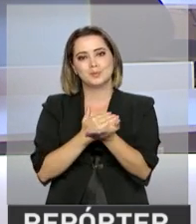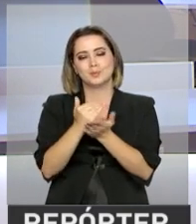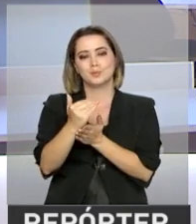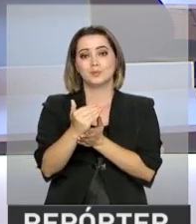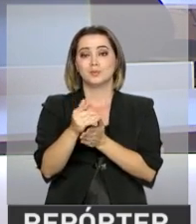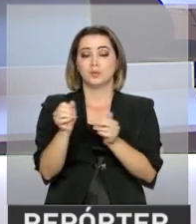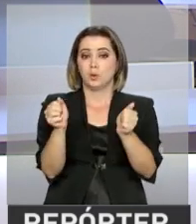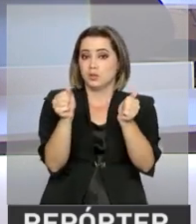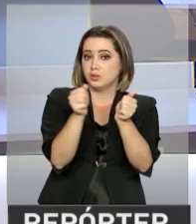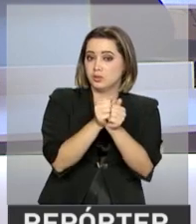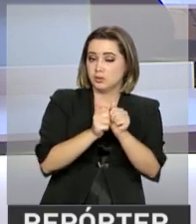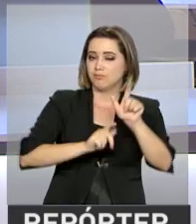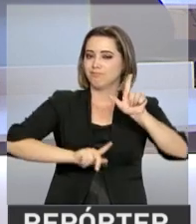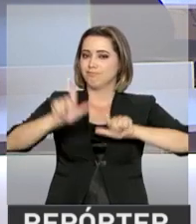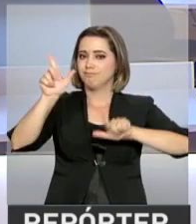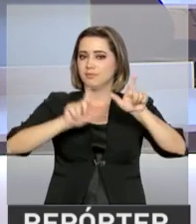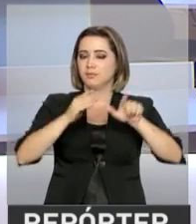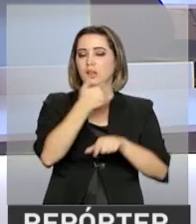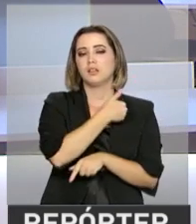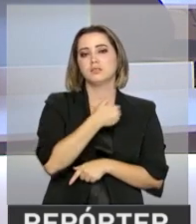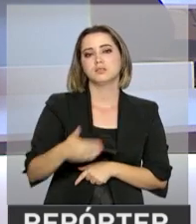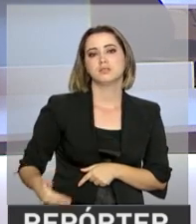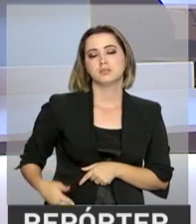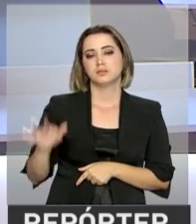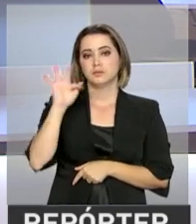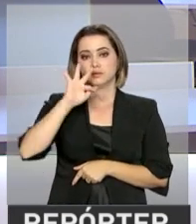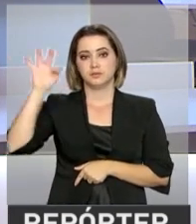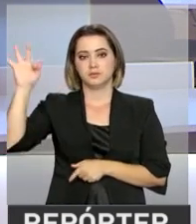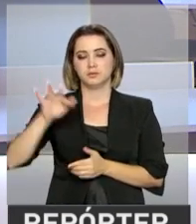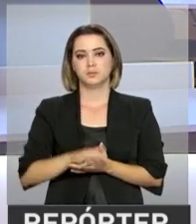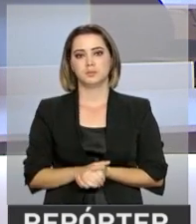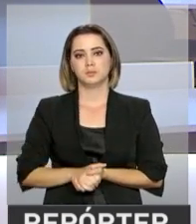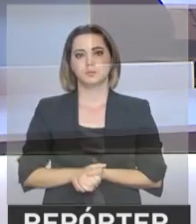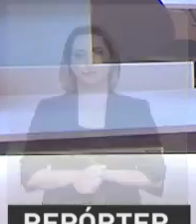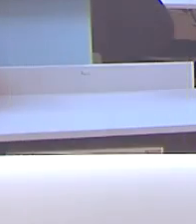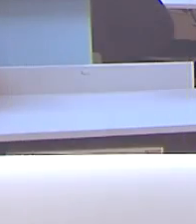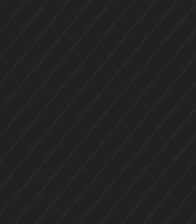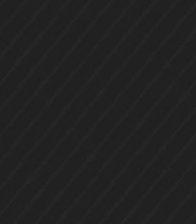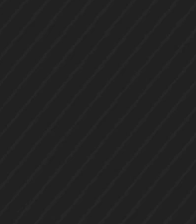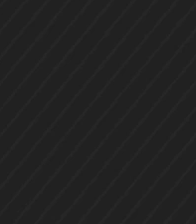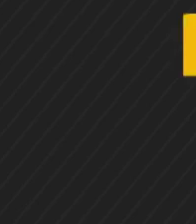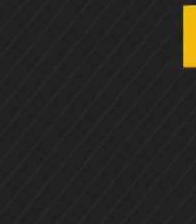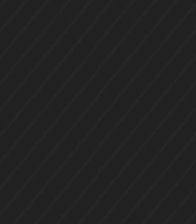você continue com a gente na na NBR a TV do Governo Federal